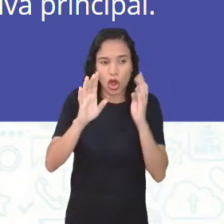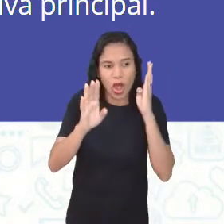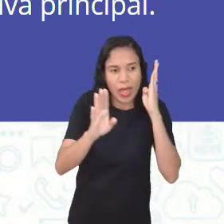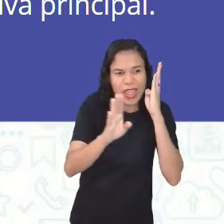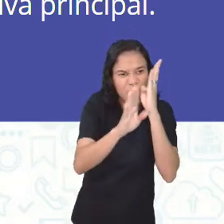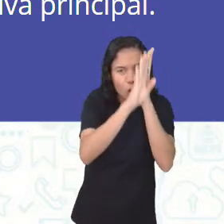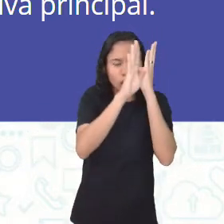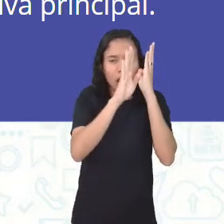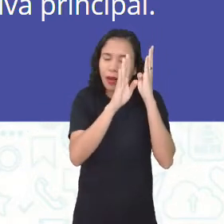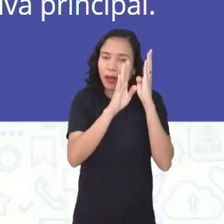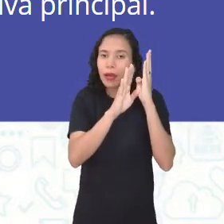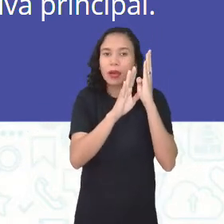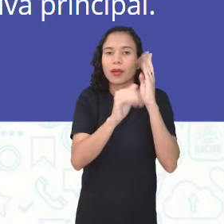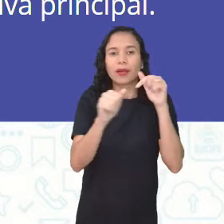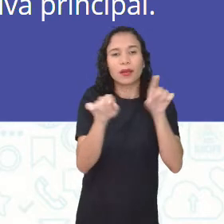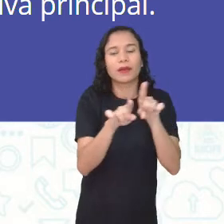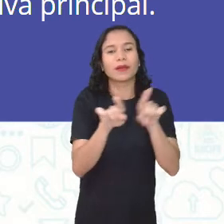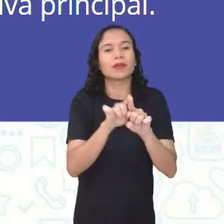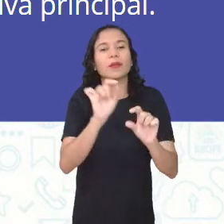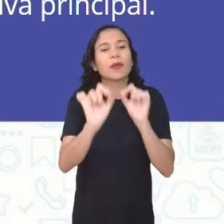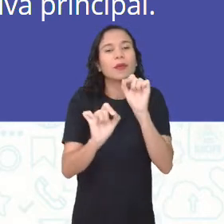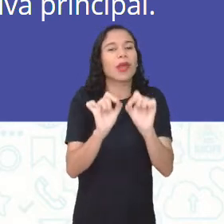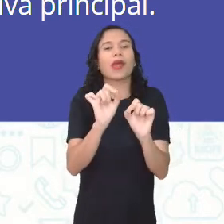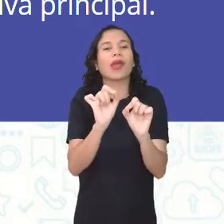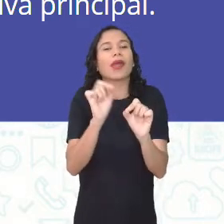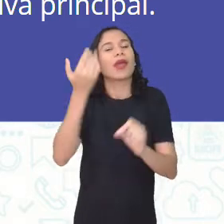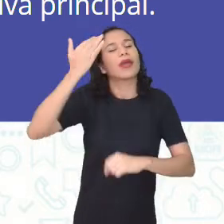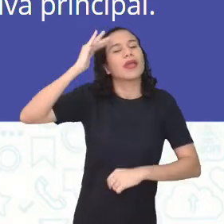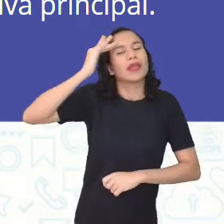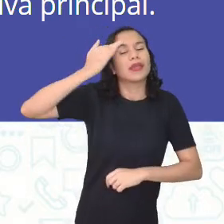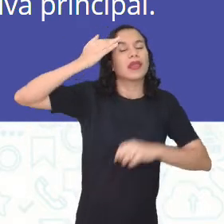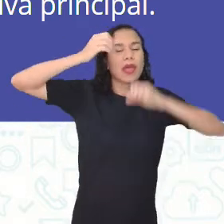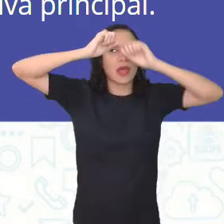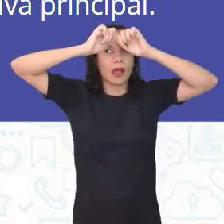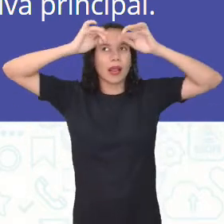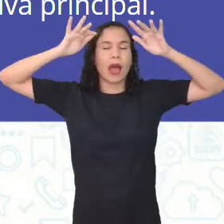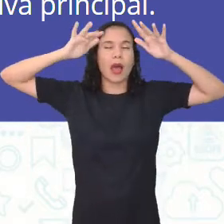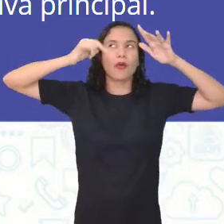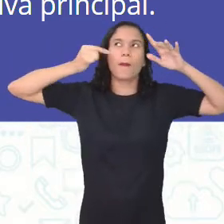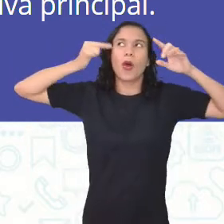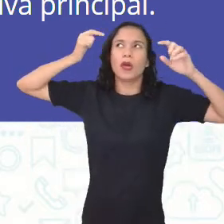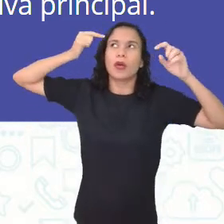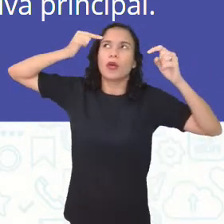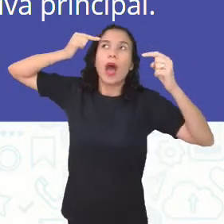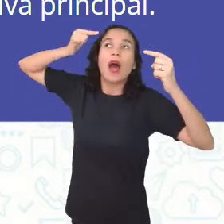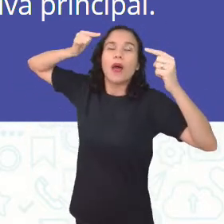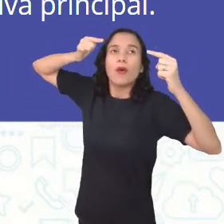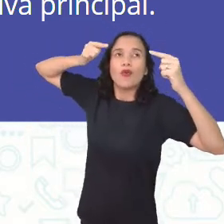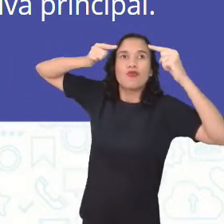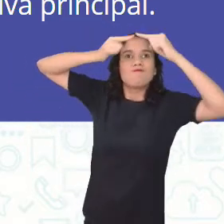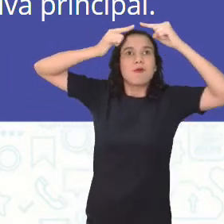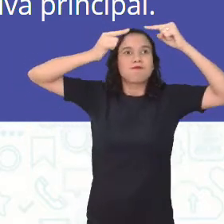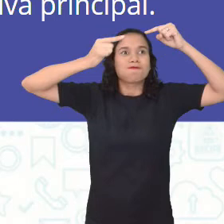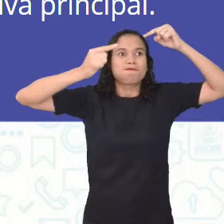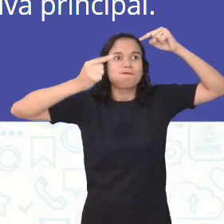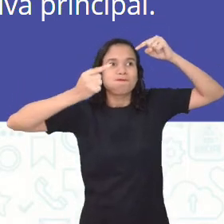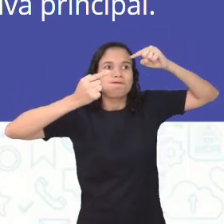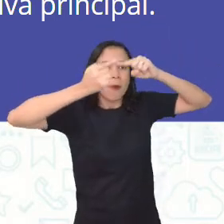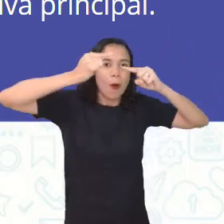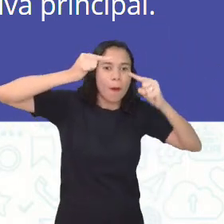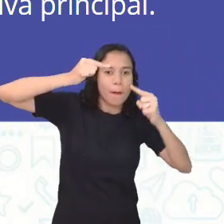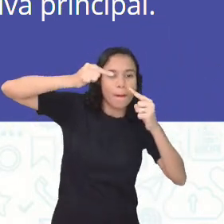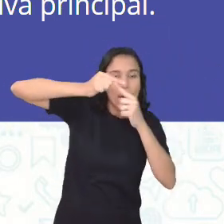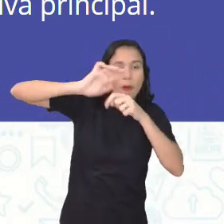encontrar essas referências escondidas, como também entendê-las, fazendo as possíveis interpretações que estão fora da